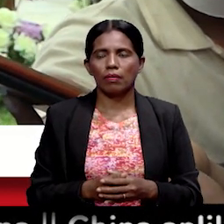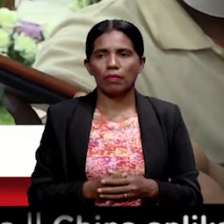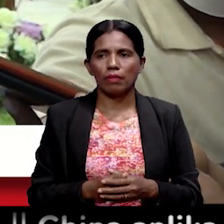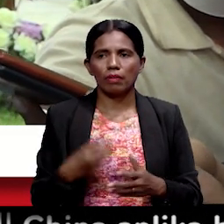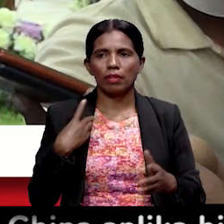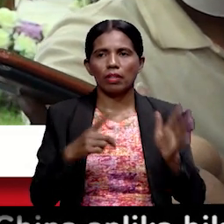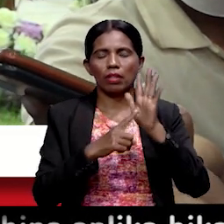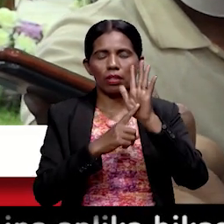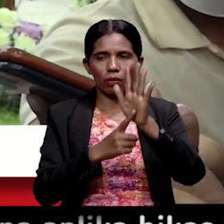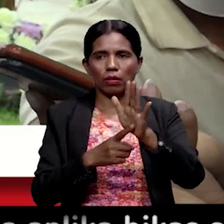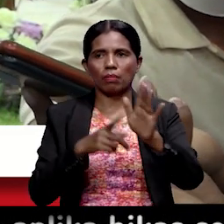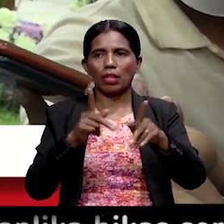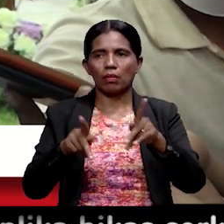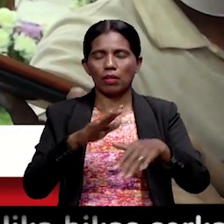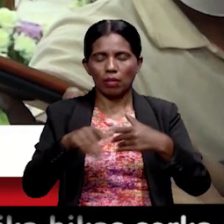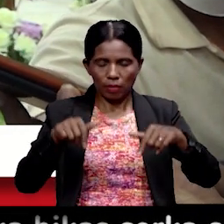ba sociedade,